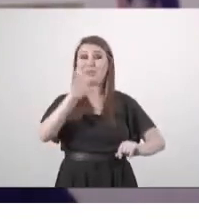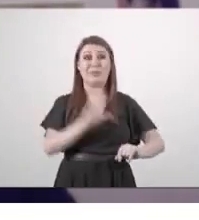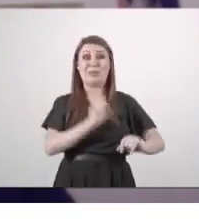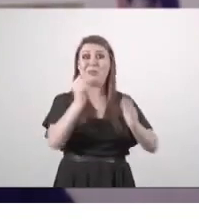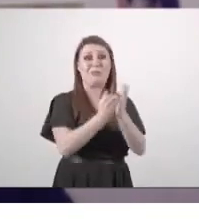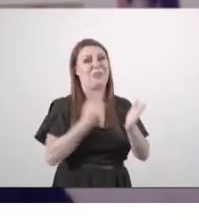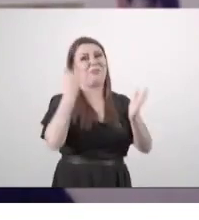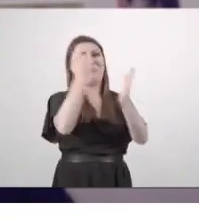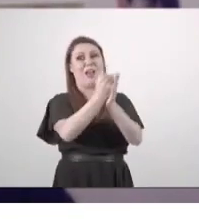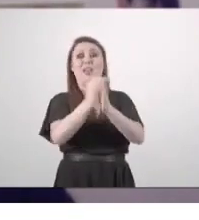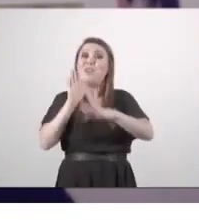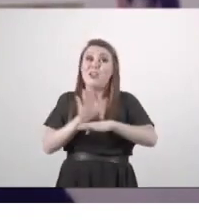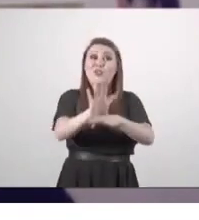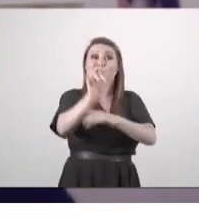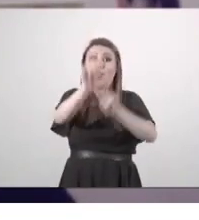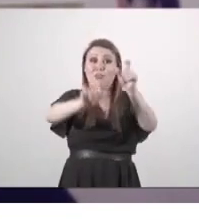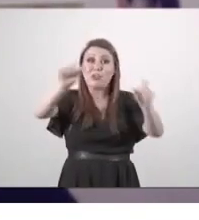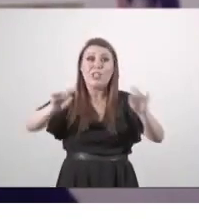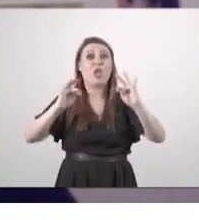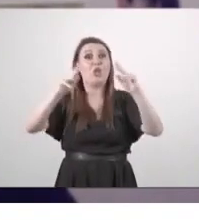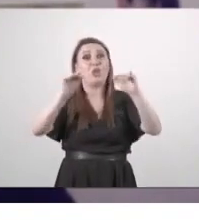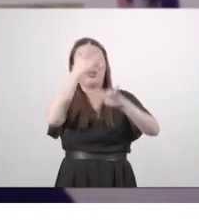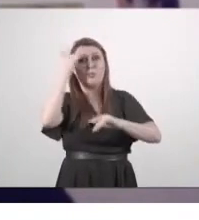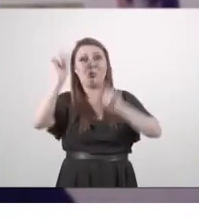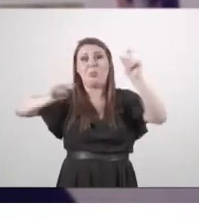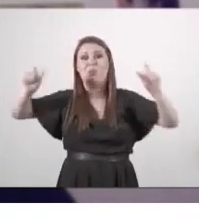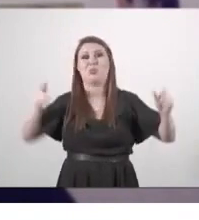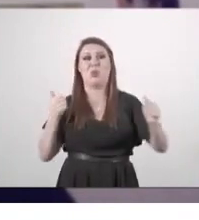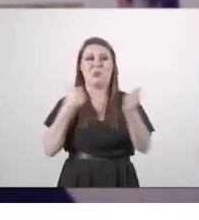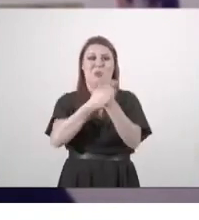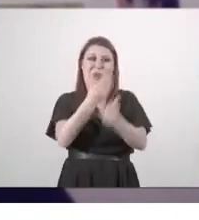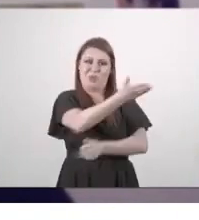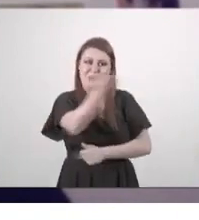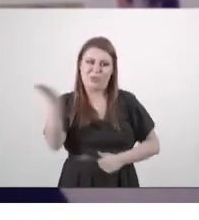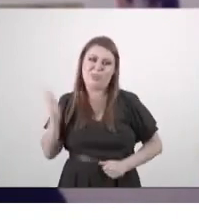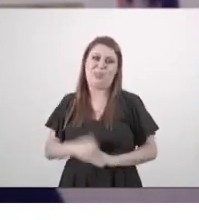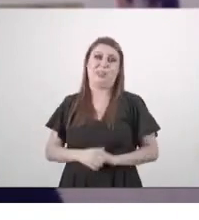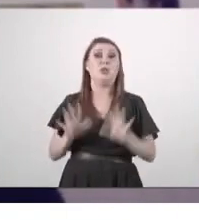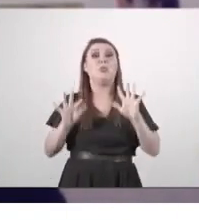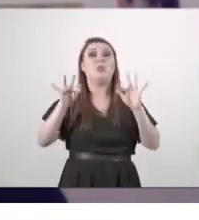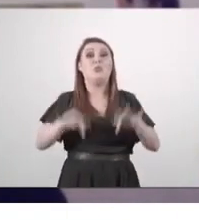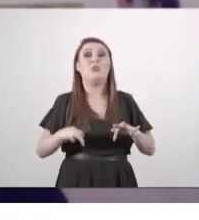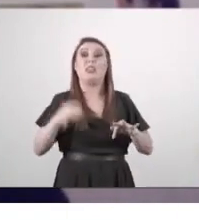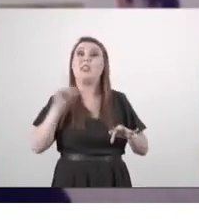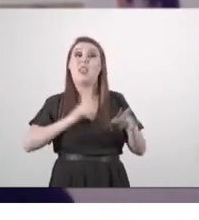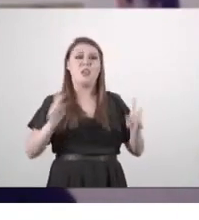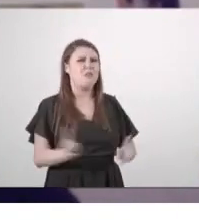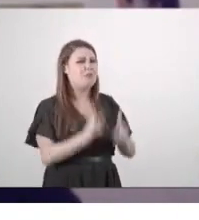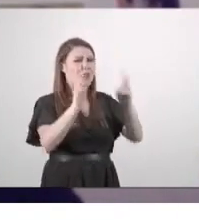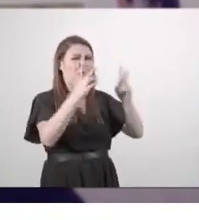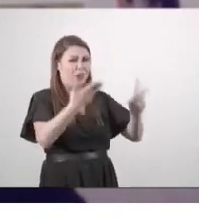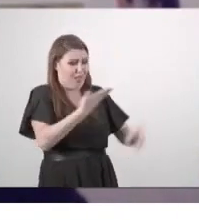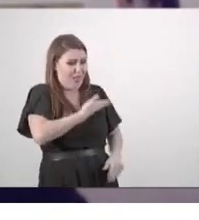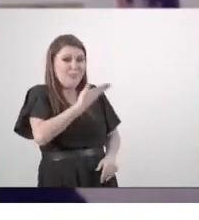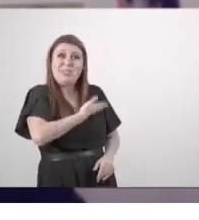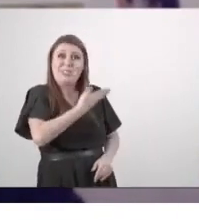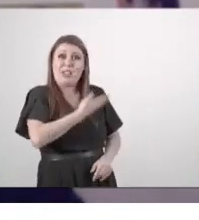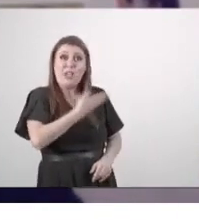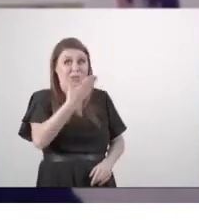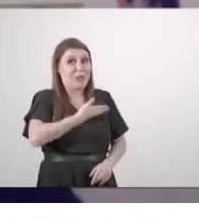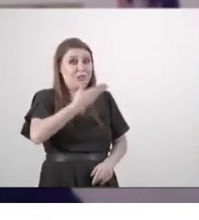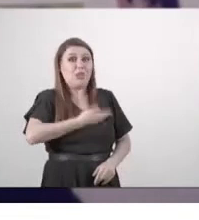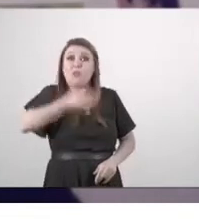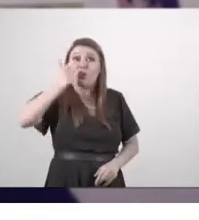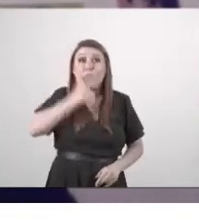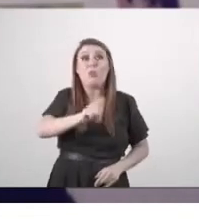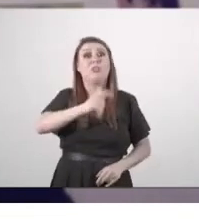vocês e para todos que os cercam. Finalmente, valorizem suas amizades. As amizades que vocês conquistaram nesse